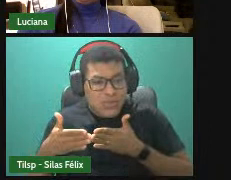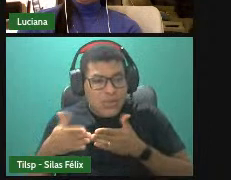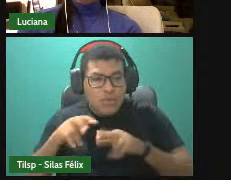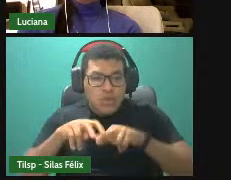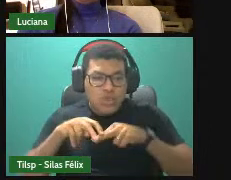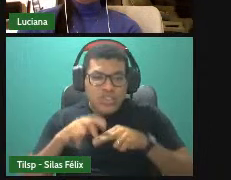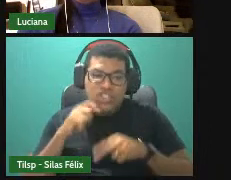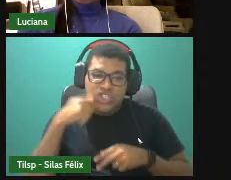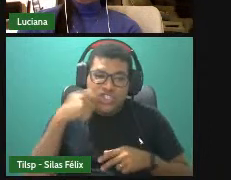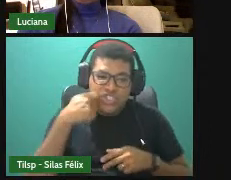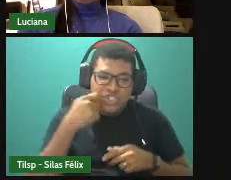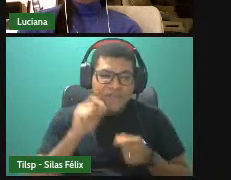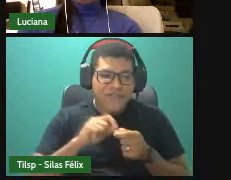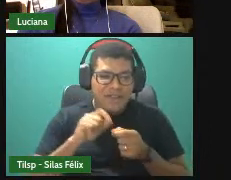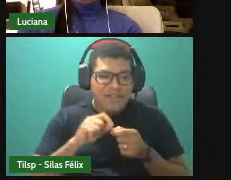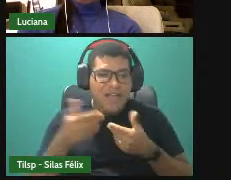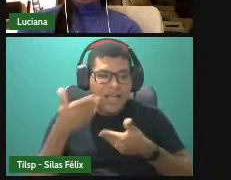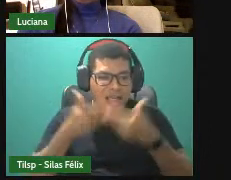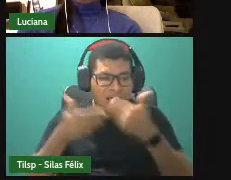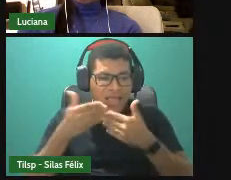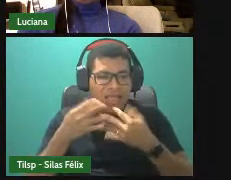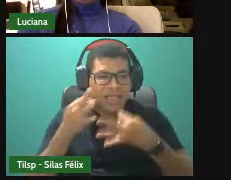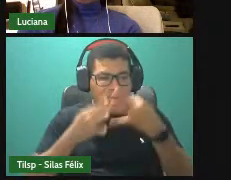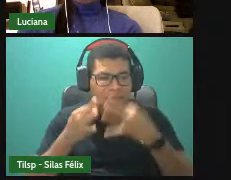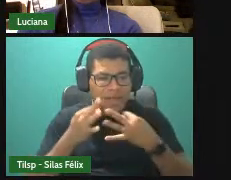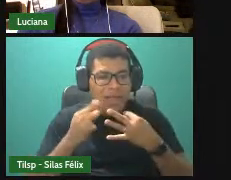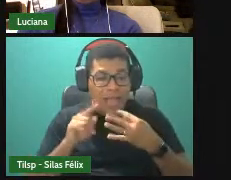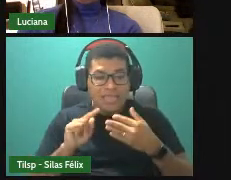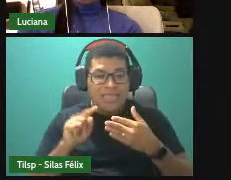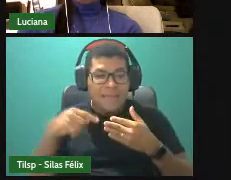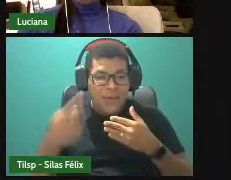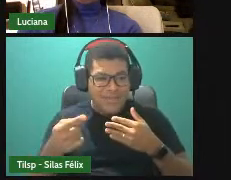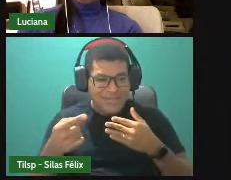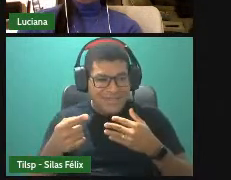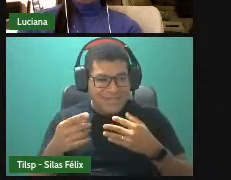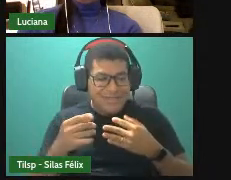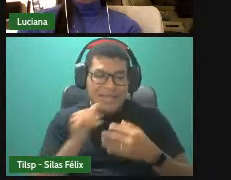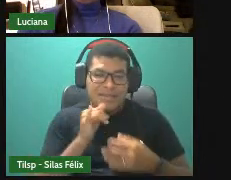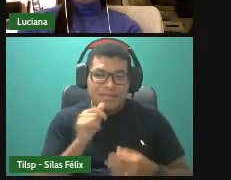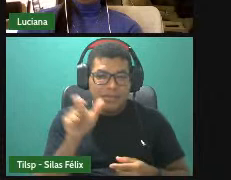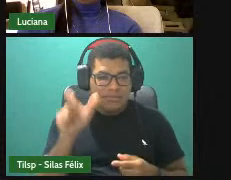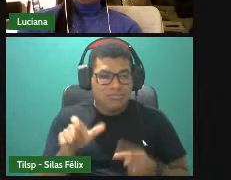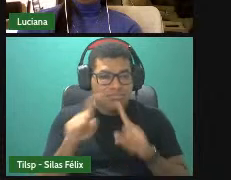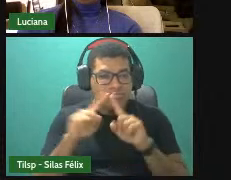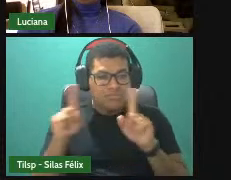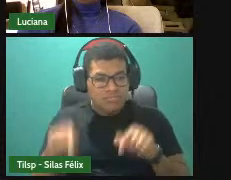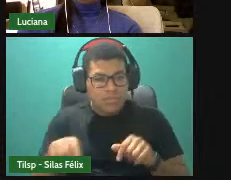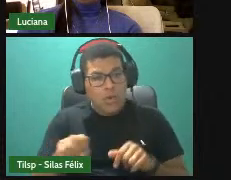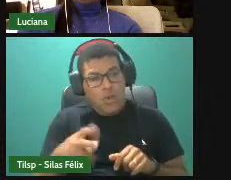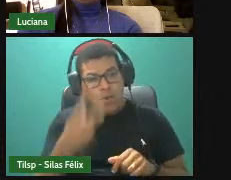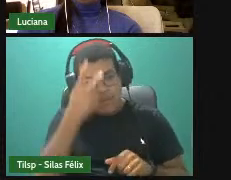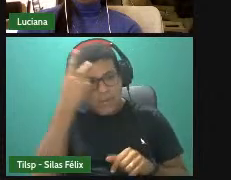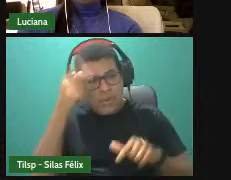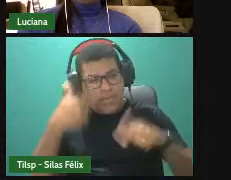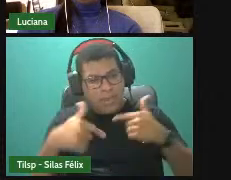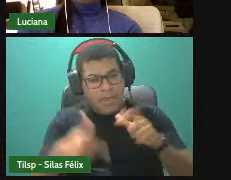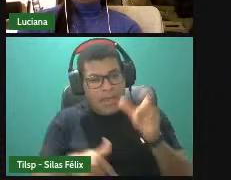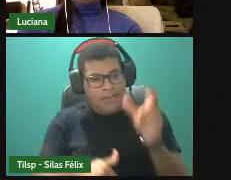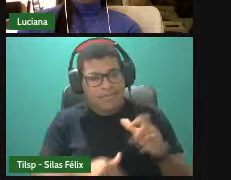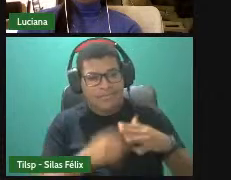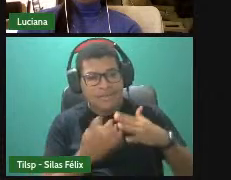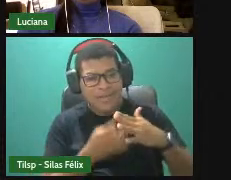odontológico, né, geralmente pós-tratamento. Então, aquela pessoa, aquele servidor, aquele colaborador daquela empresa